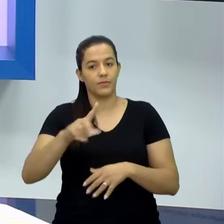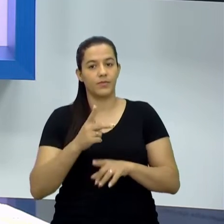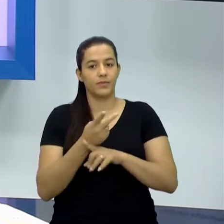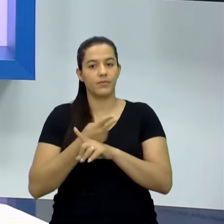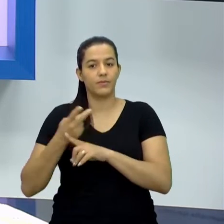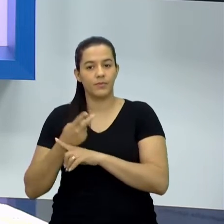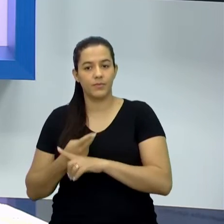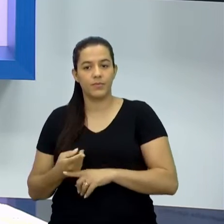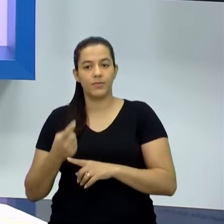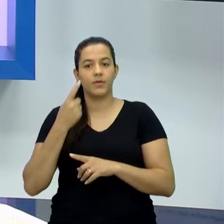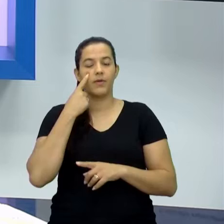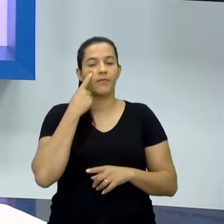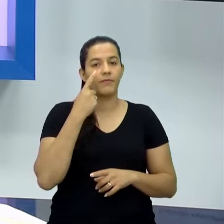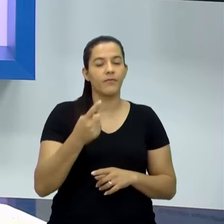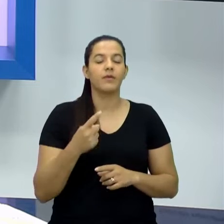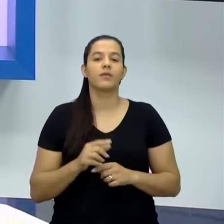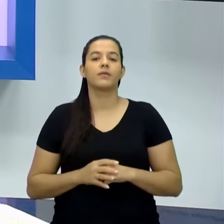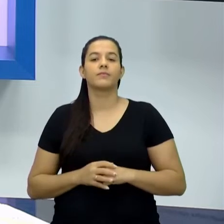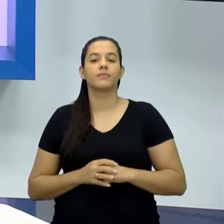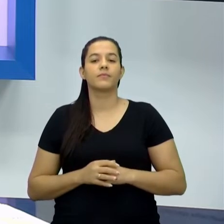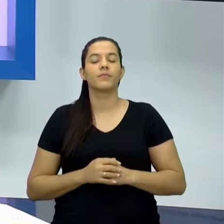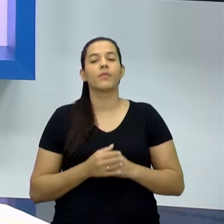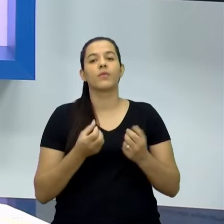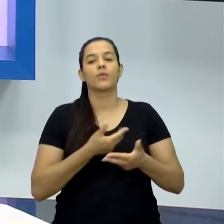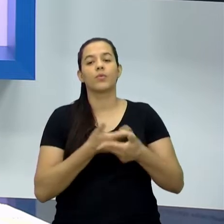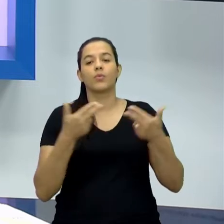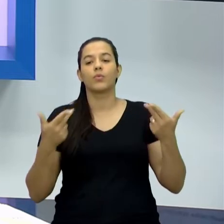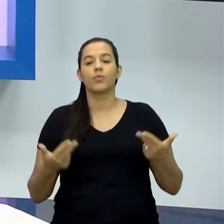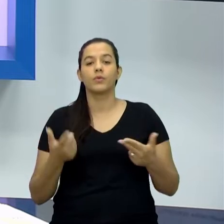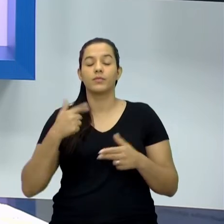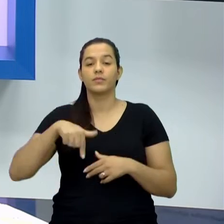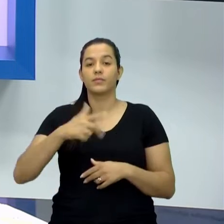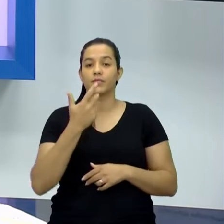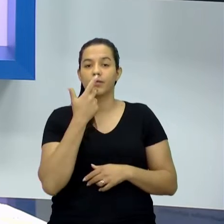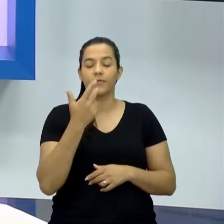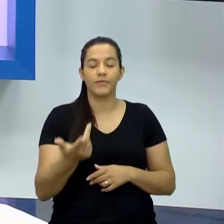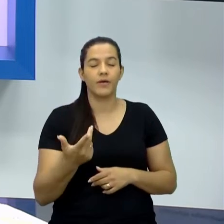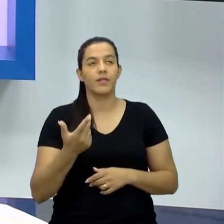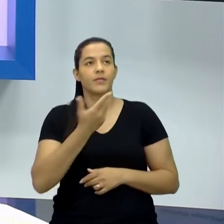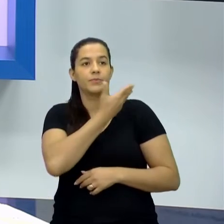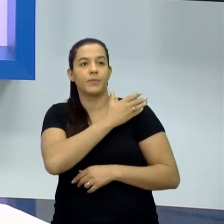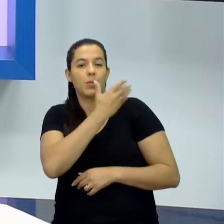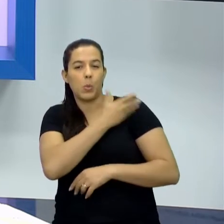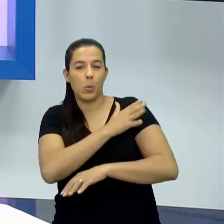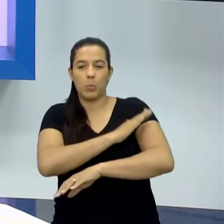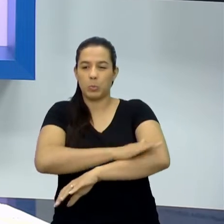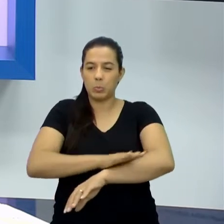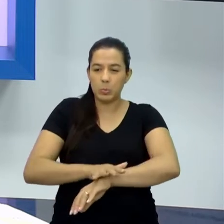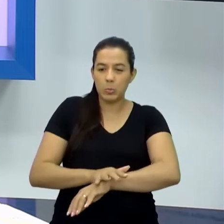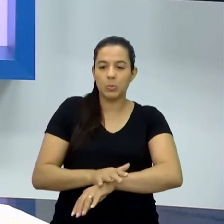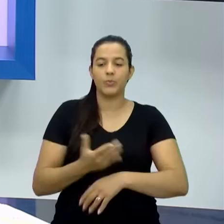isso. Procurem aí questões que falem de preconceito,